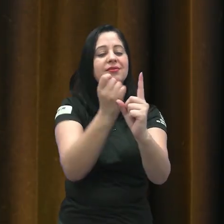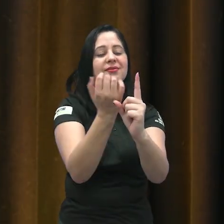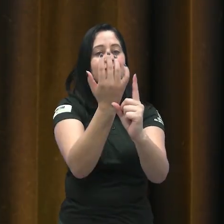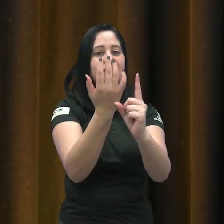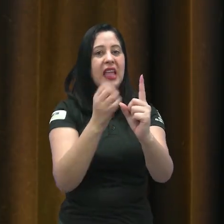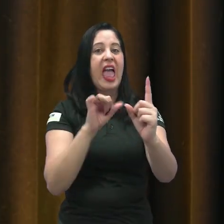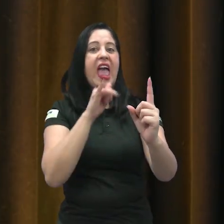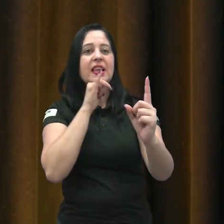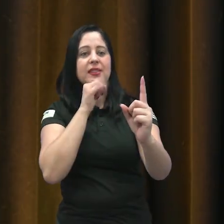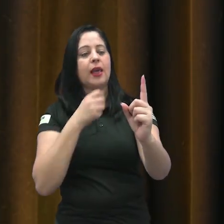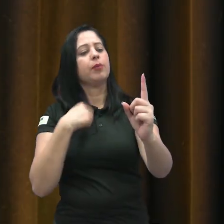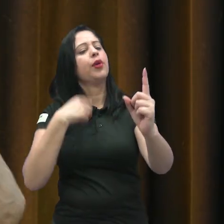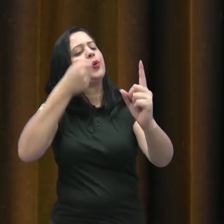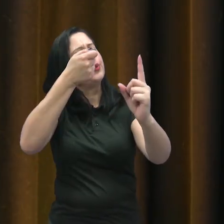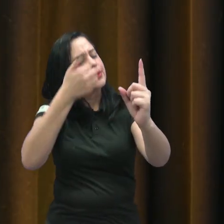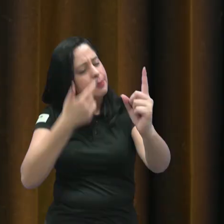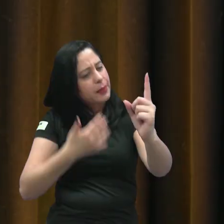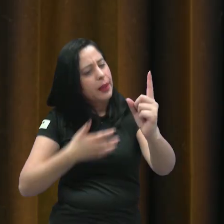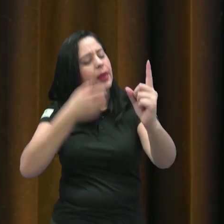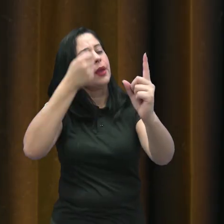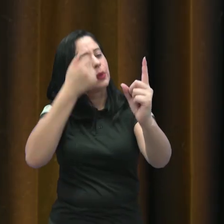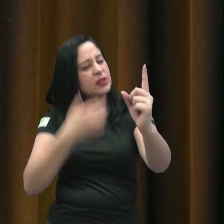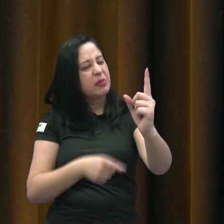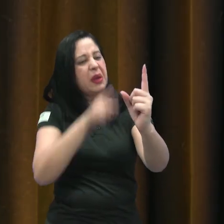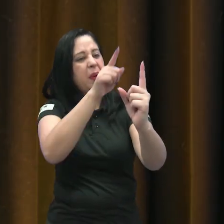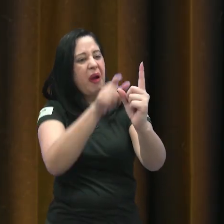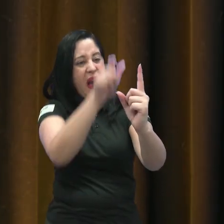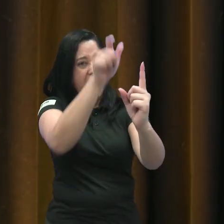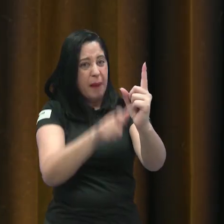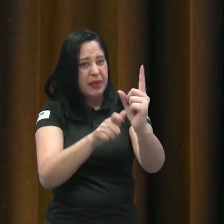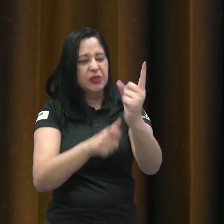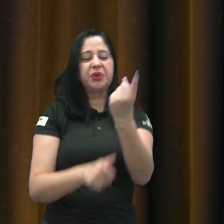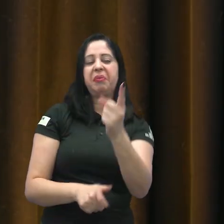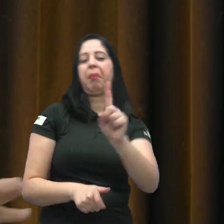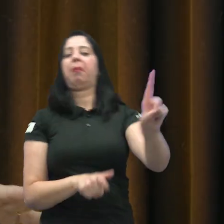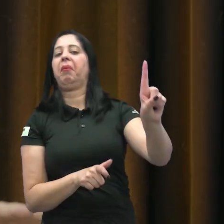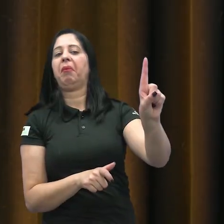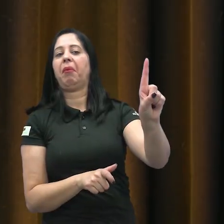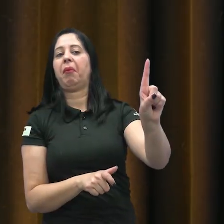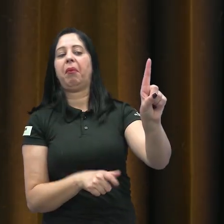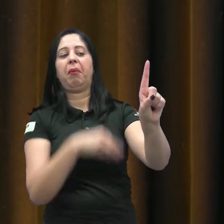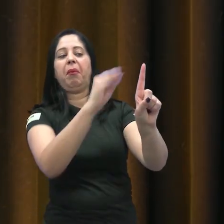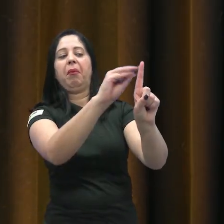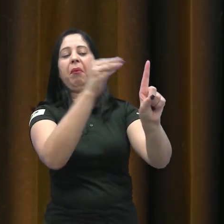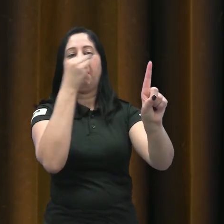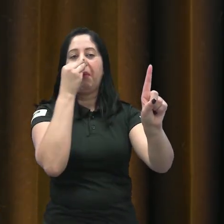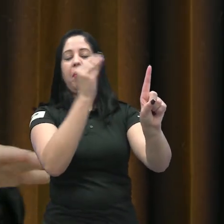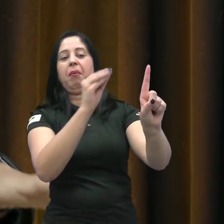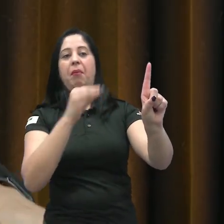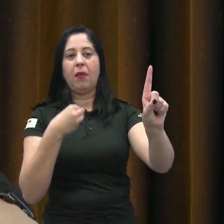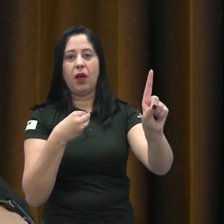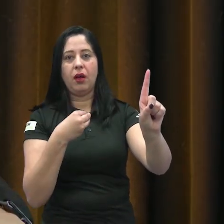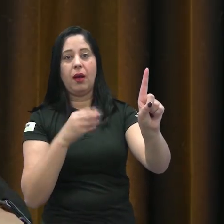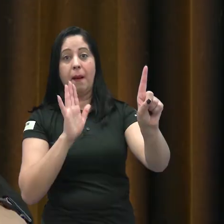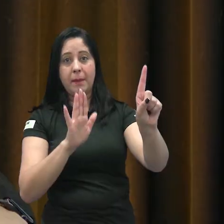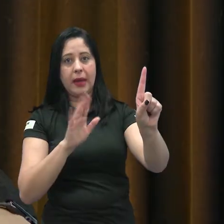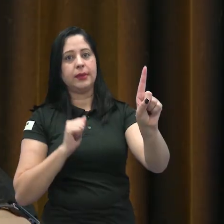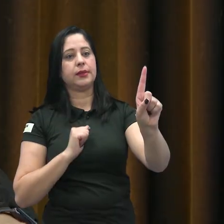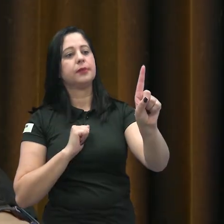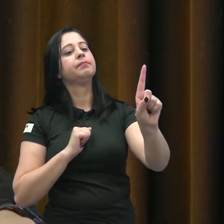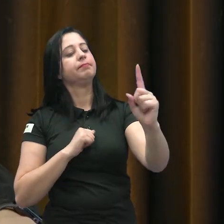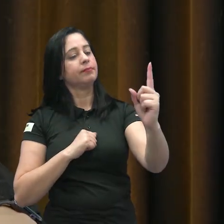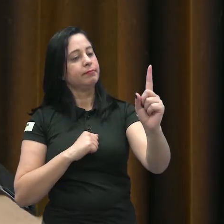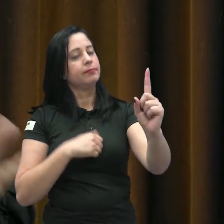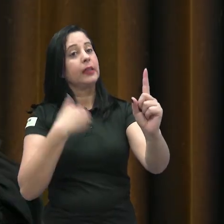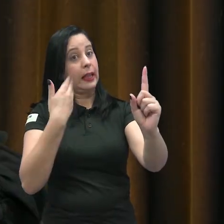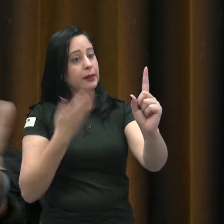uma coisa sem nem considerar o que você está vivendo ali. Se você conseguir, você olhar para aquilo, olha, eu sei que você está